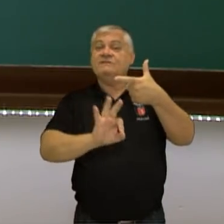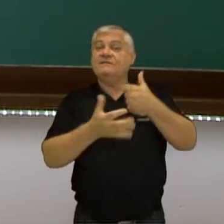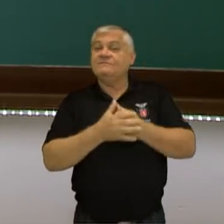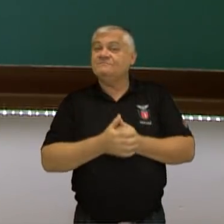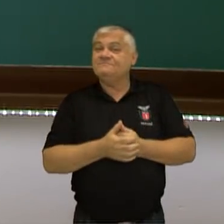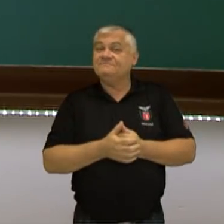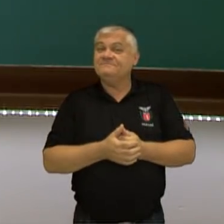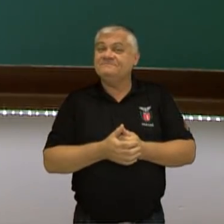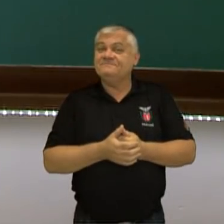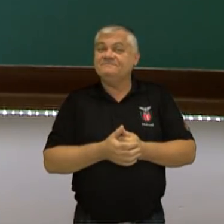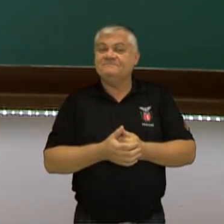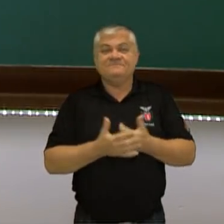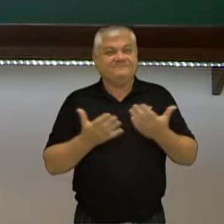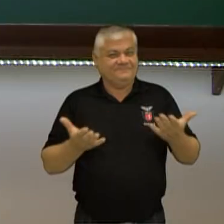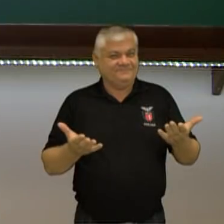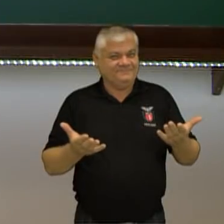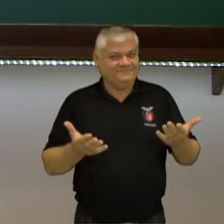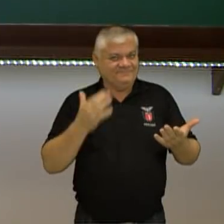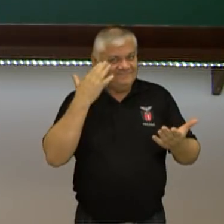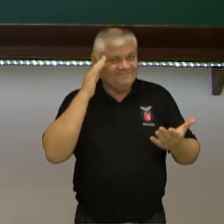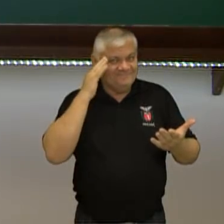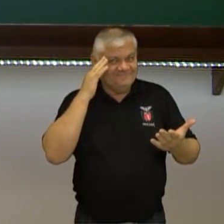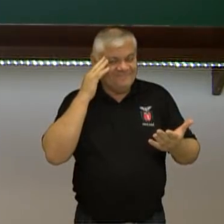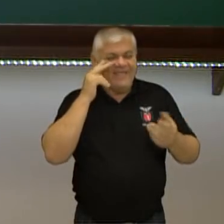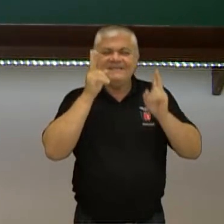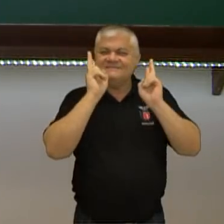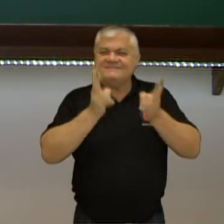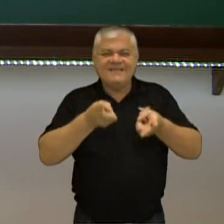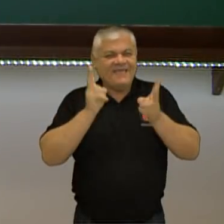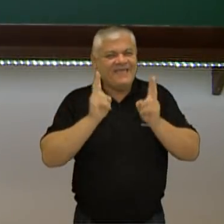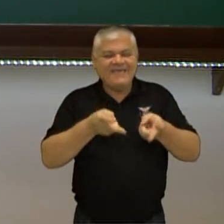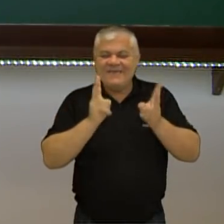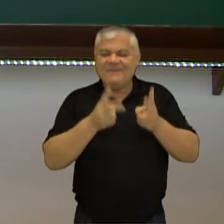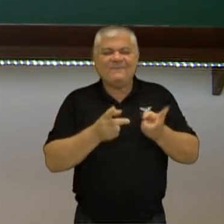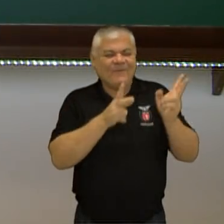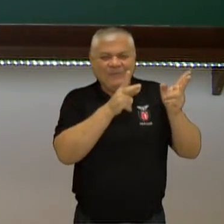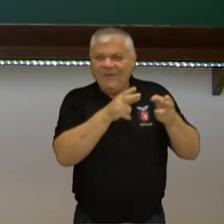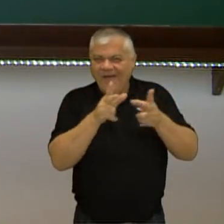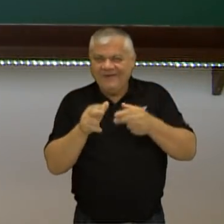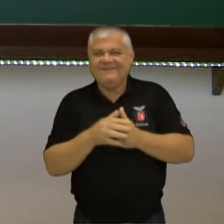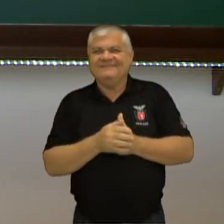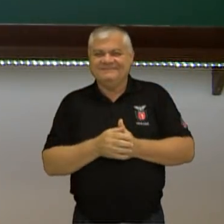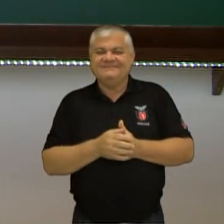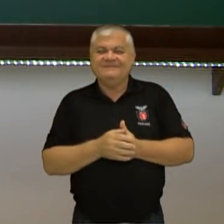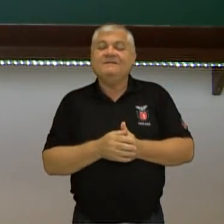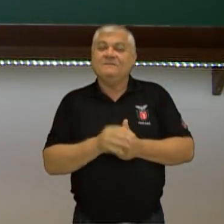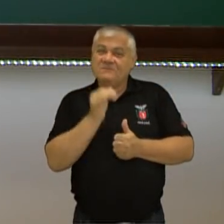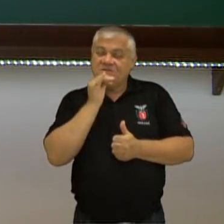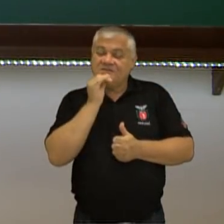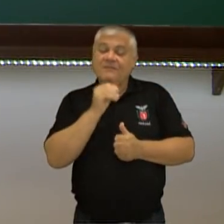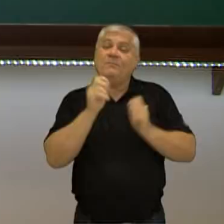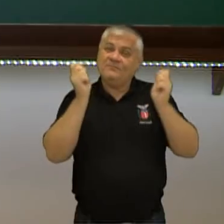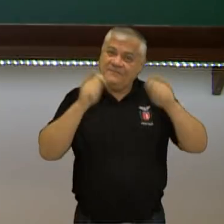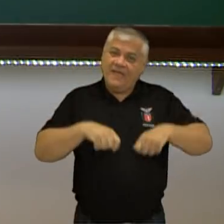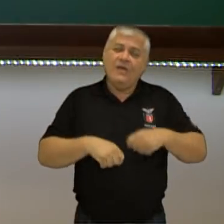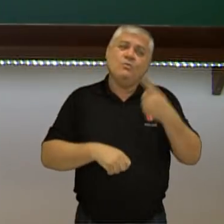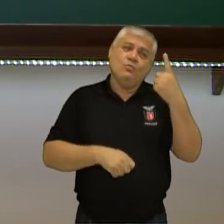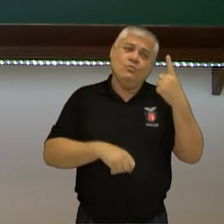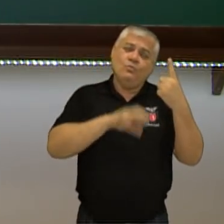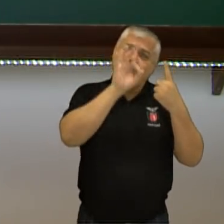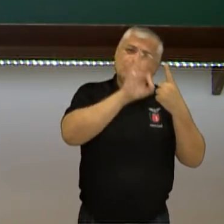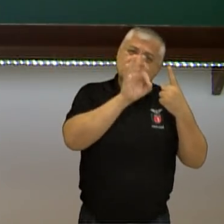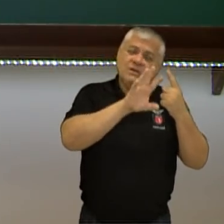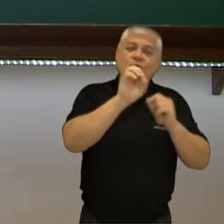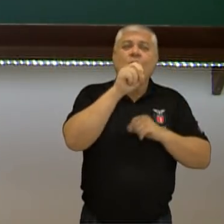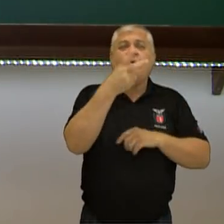20%. Então perceba que o esquema sempre é do mesmo jeito? Não. Eu posso sempre transformar em 1%, ou eu posso trazer num valor